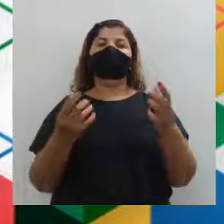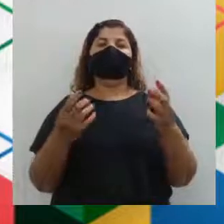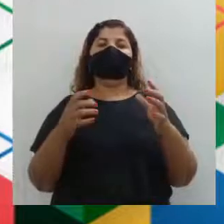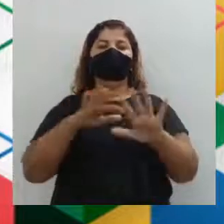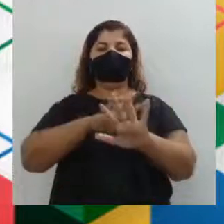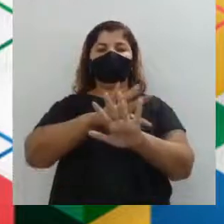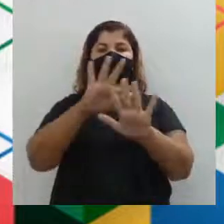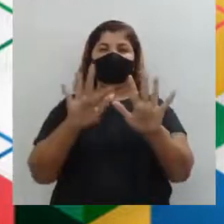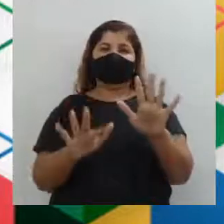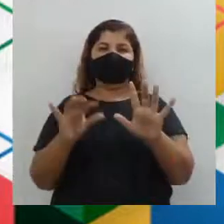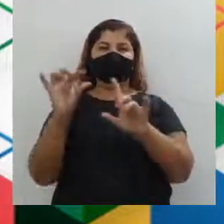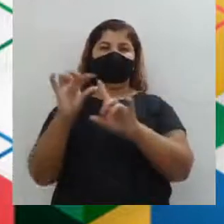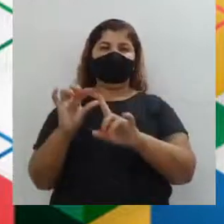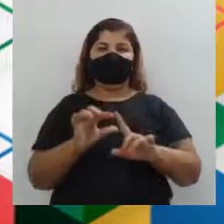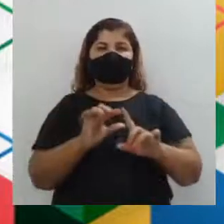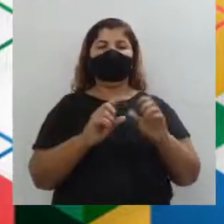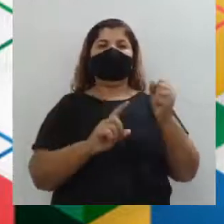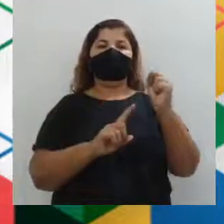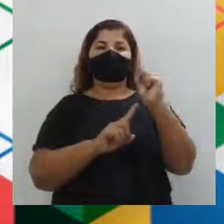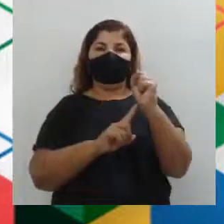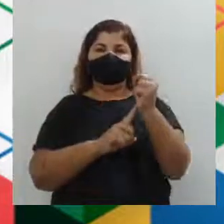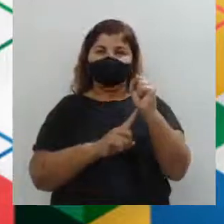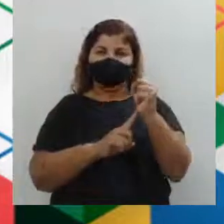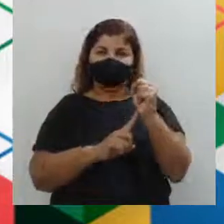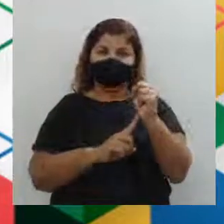palavras. Substantivo,